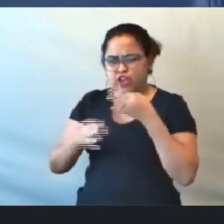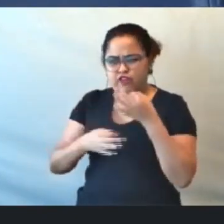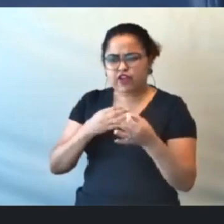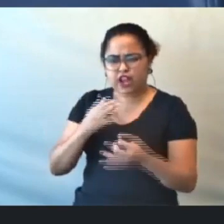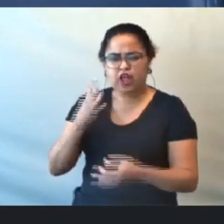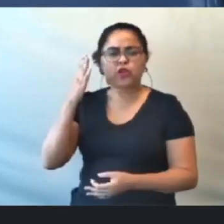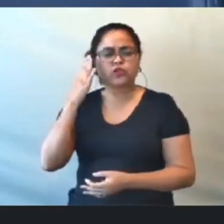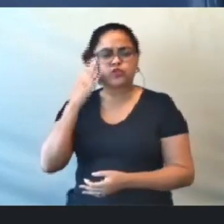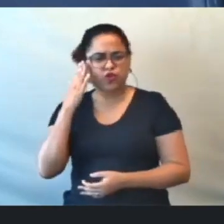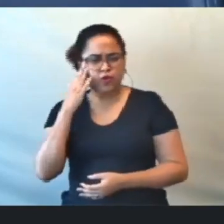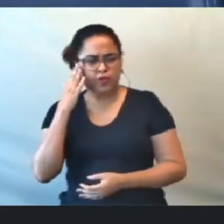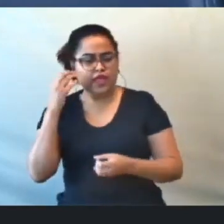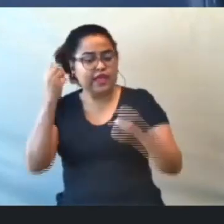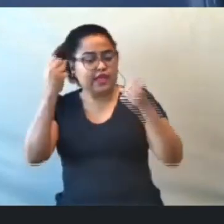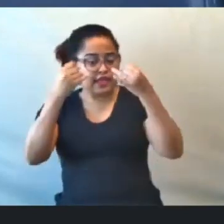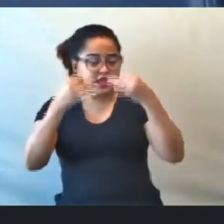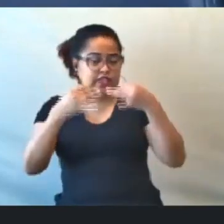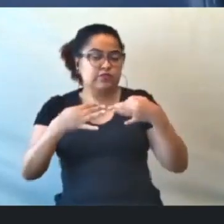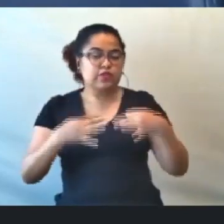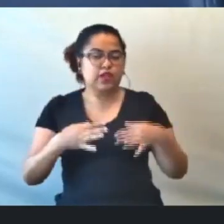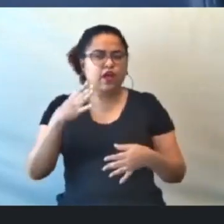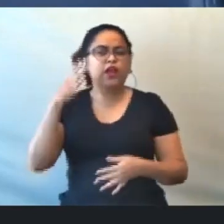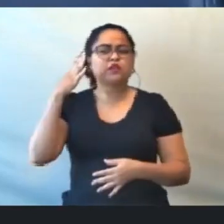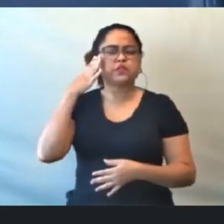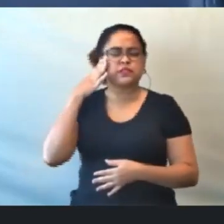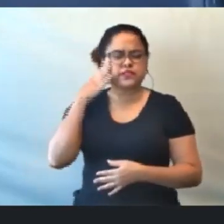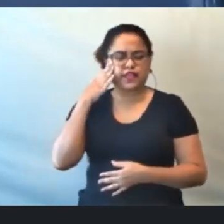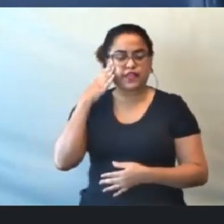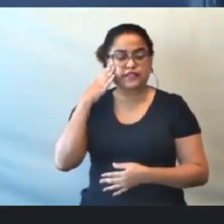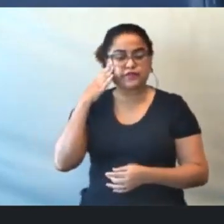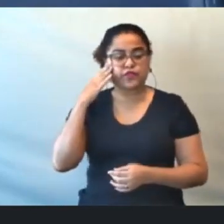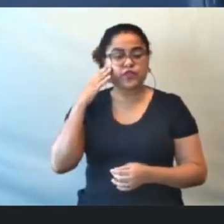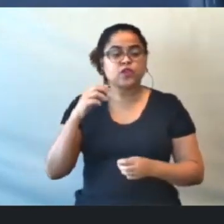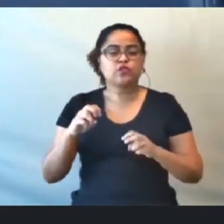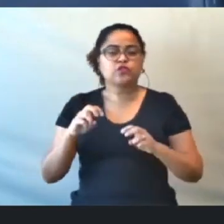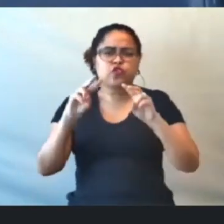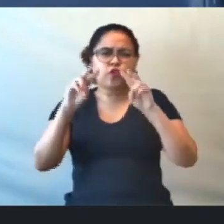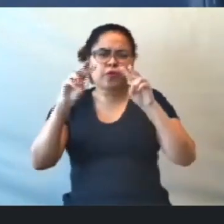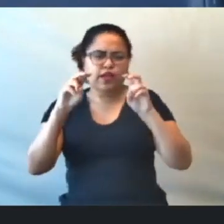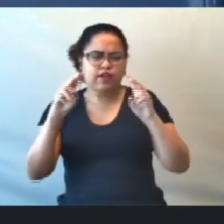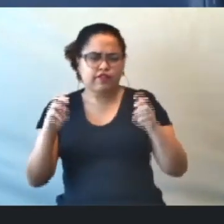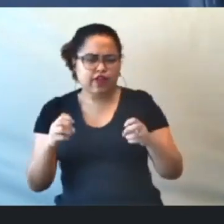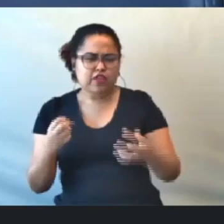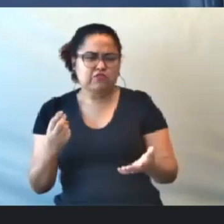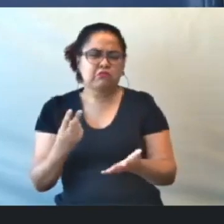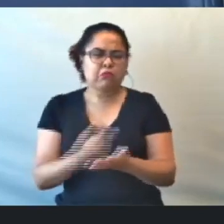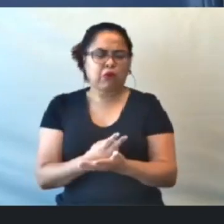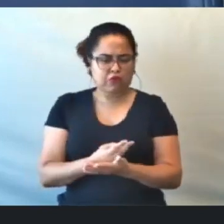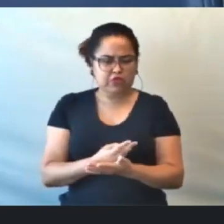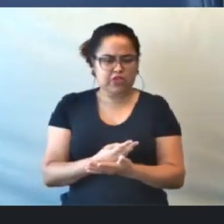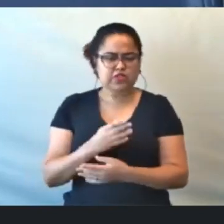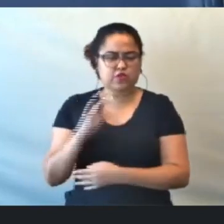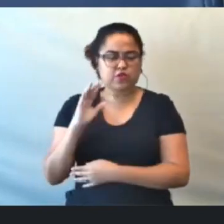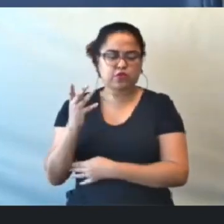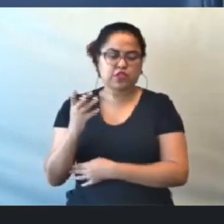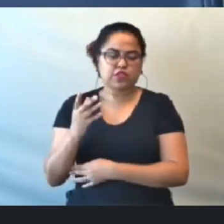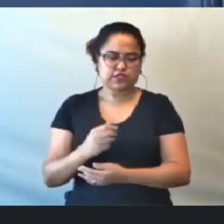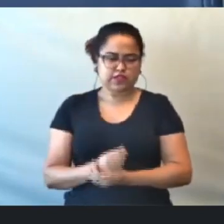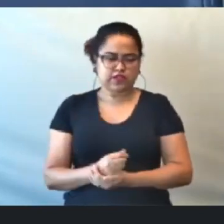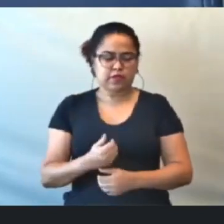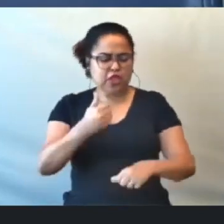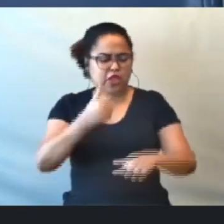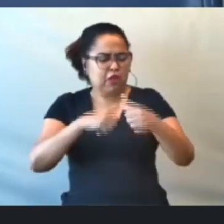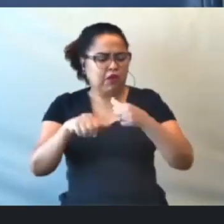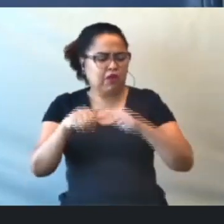ciência sobre o fato ou as circunstâncias pelas quais posso avaliar, pelas